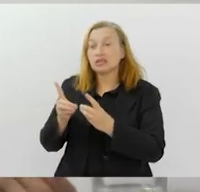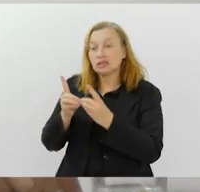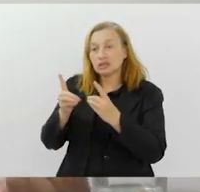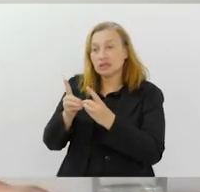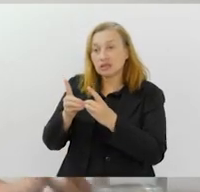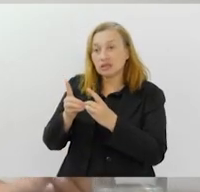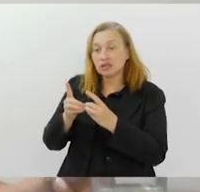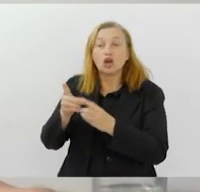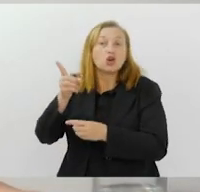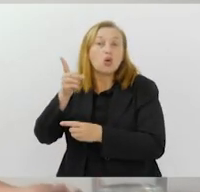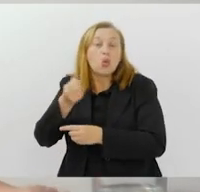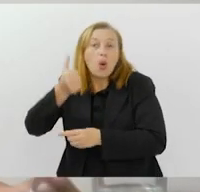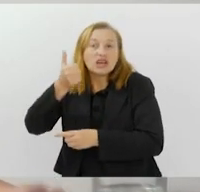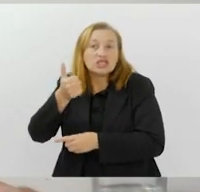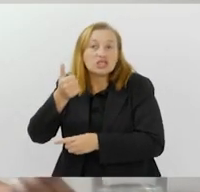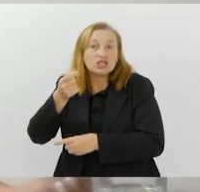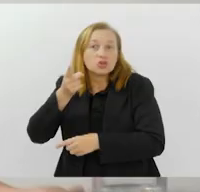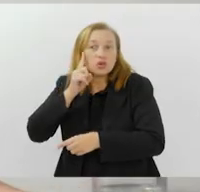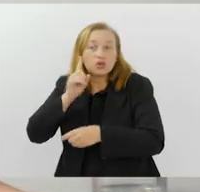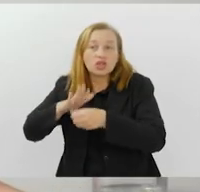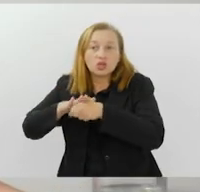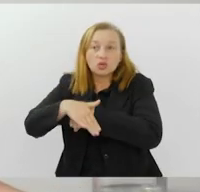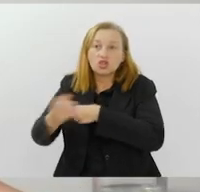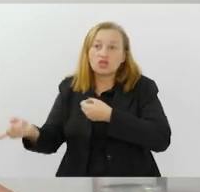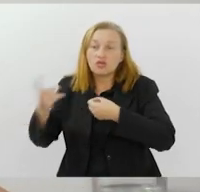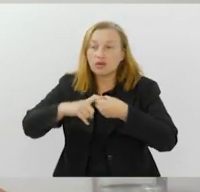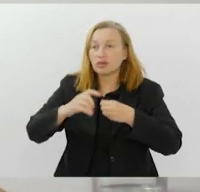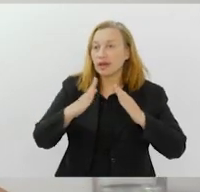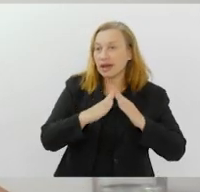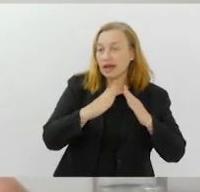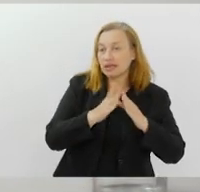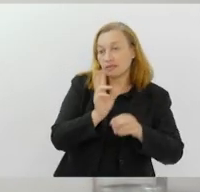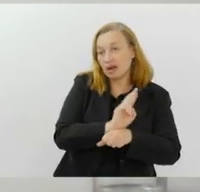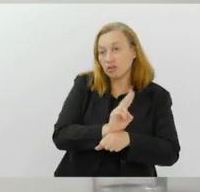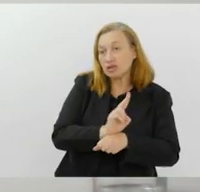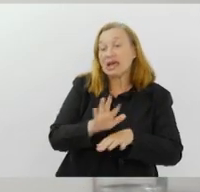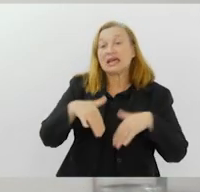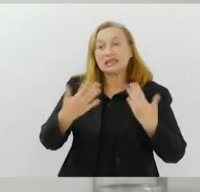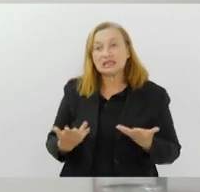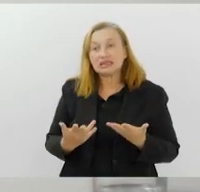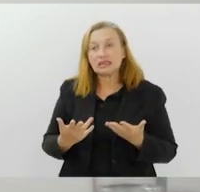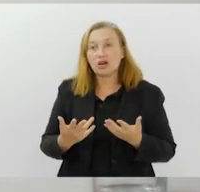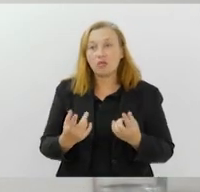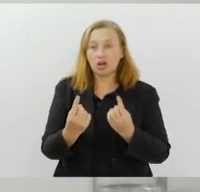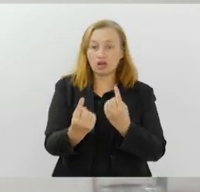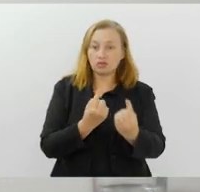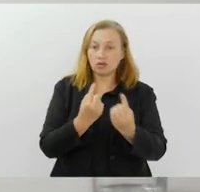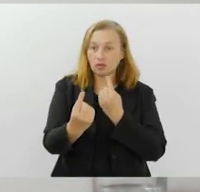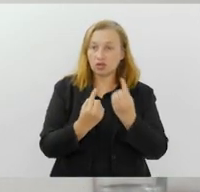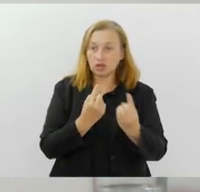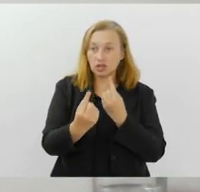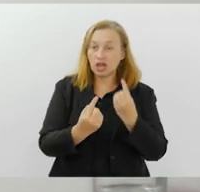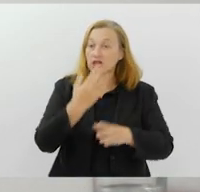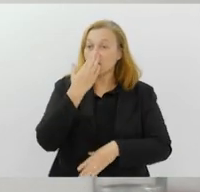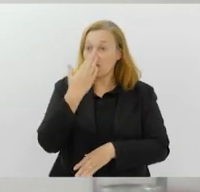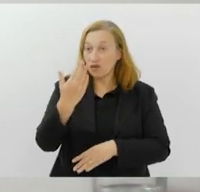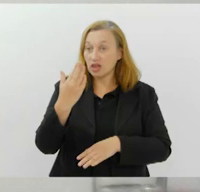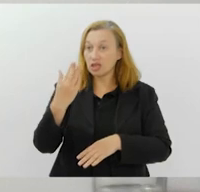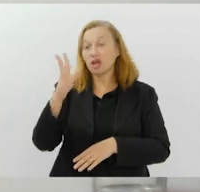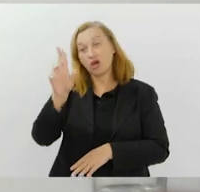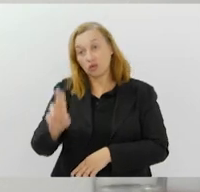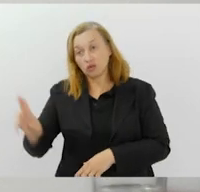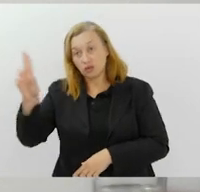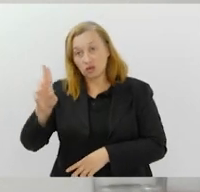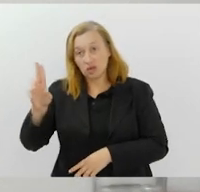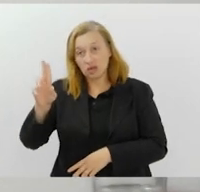quase todas as noites na volta para casa então eram duas pistas em frente à universidade